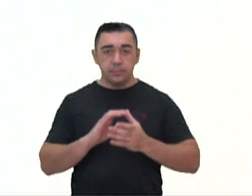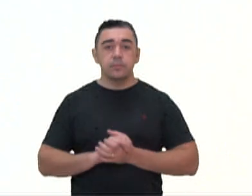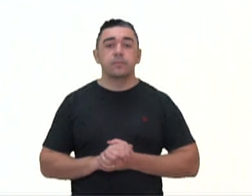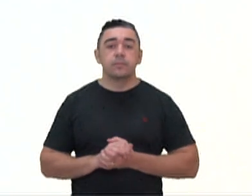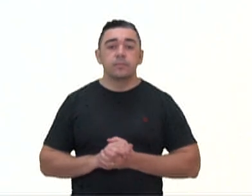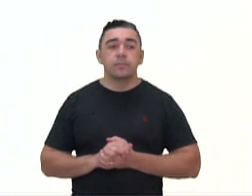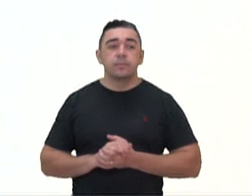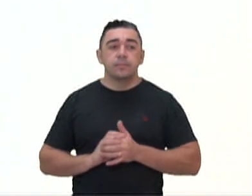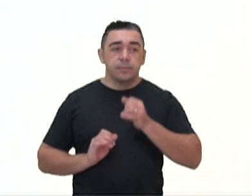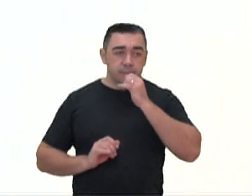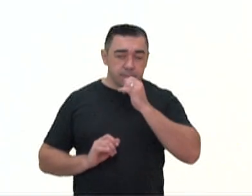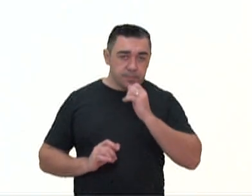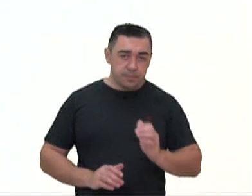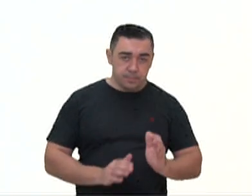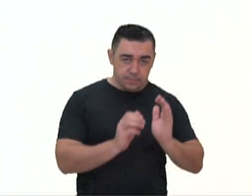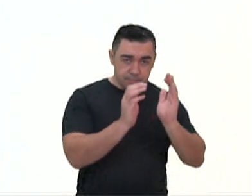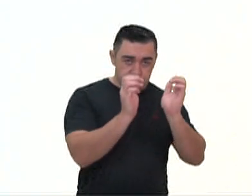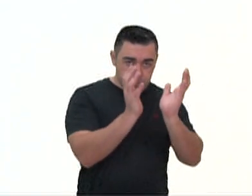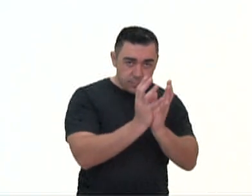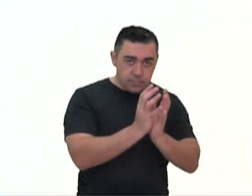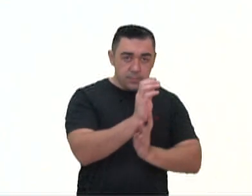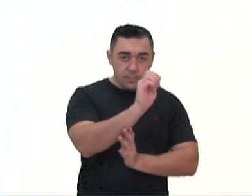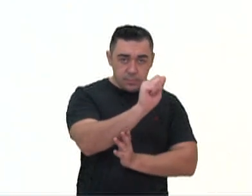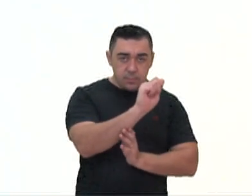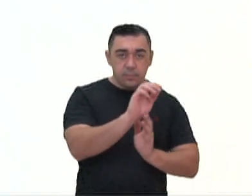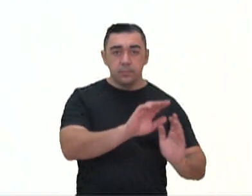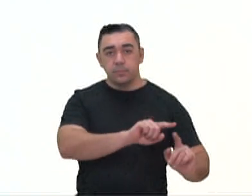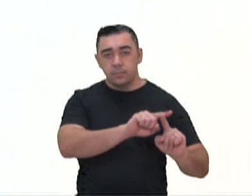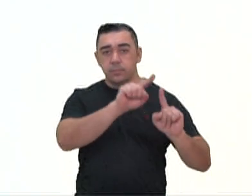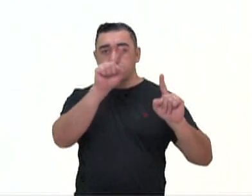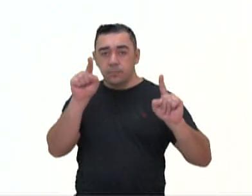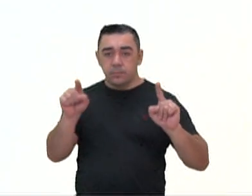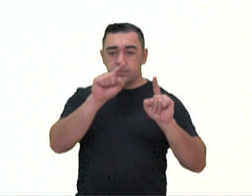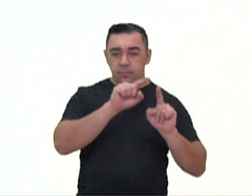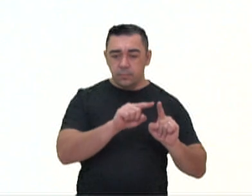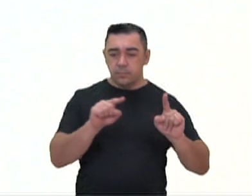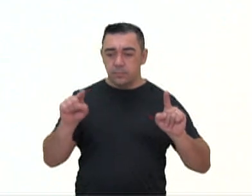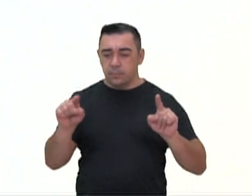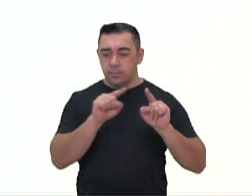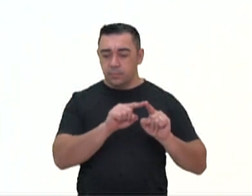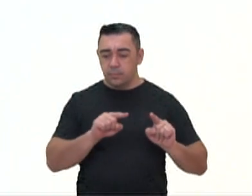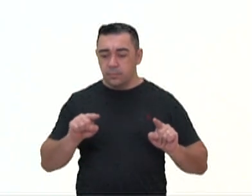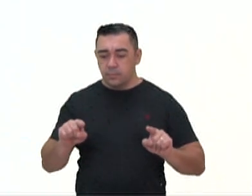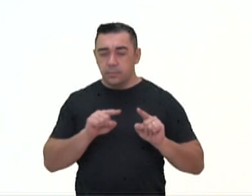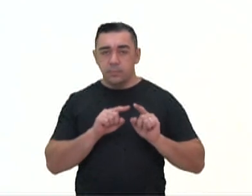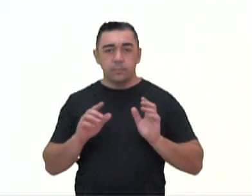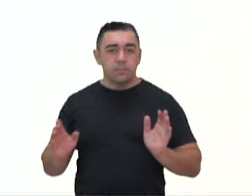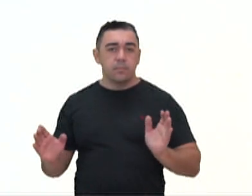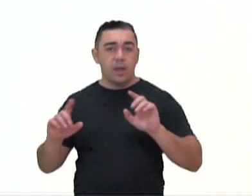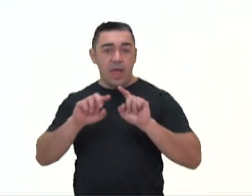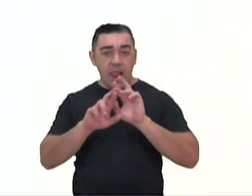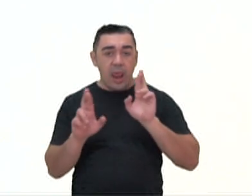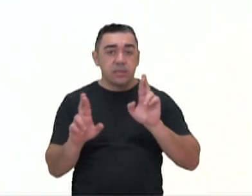leva os elementos de um conjunto A para um conjunto B. A função inversa